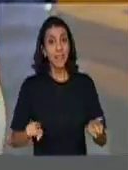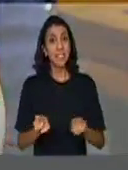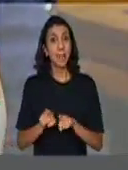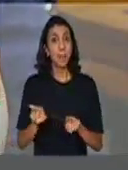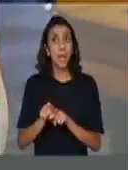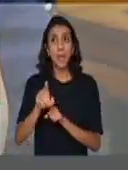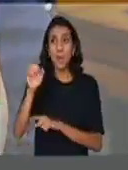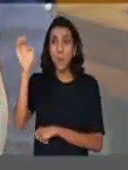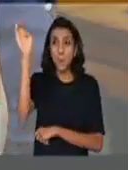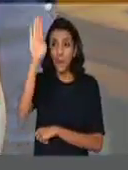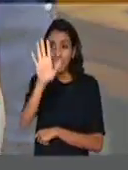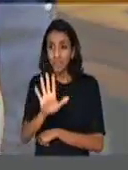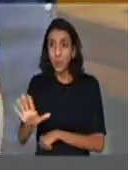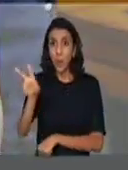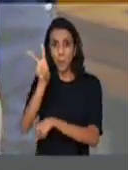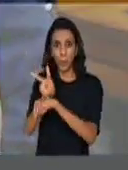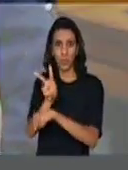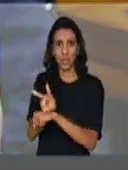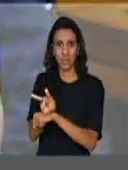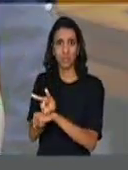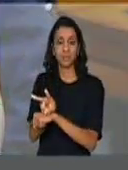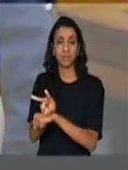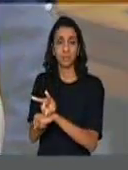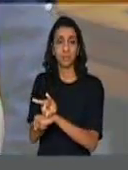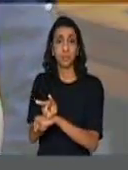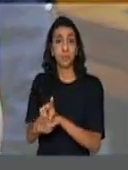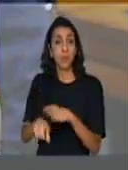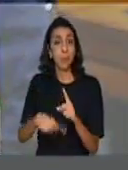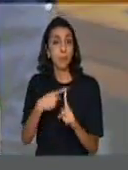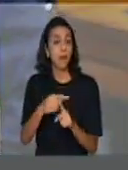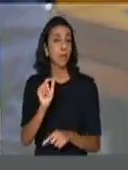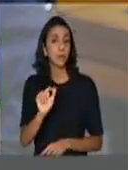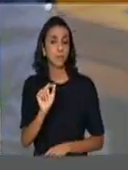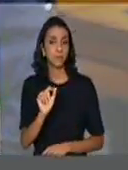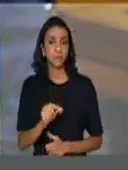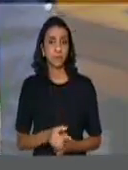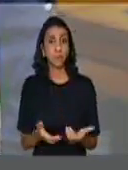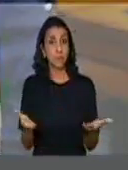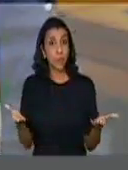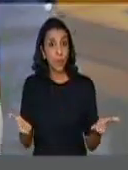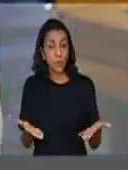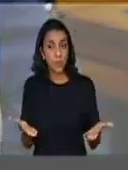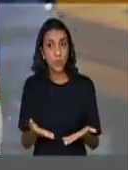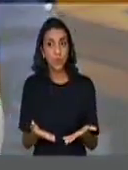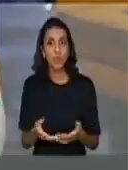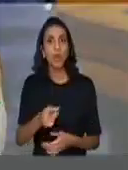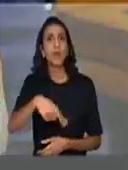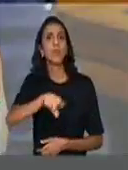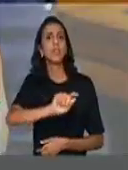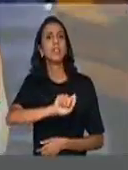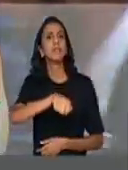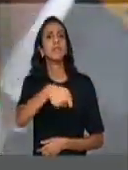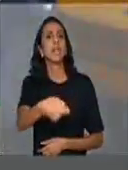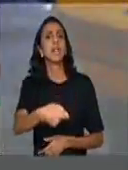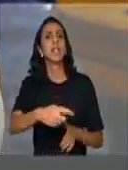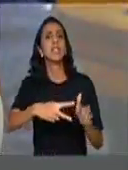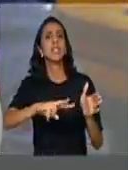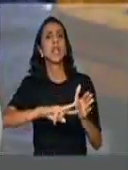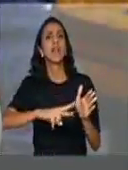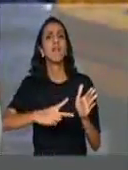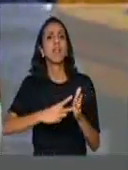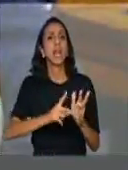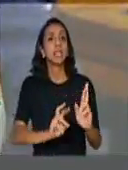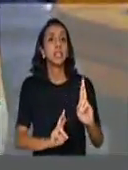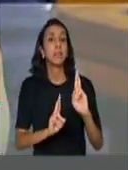o Brasil. E mais que isso, vocês hoje se tornaram a esperança do Brasil